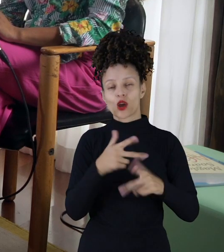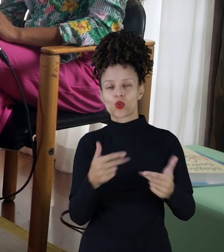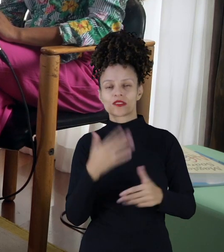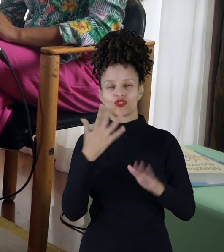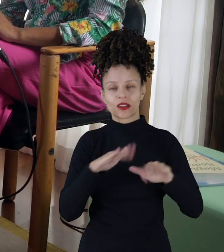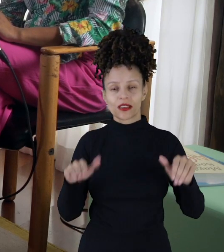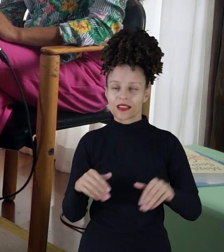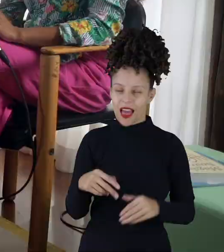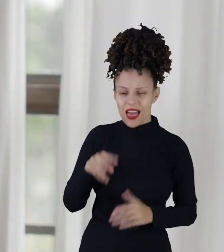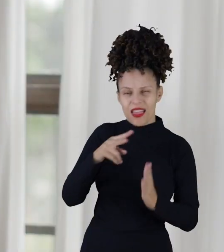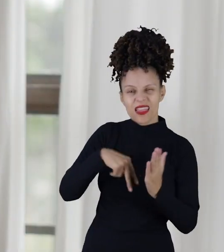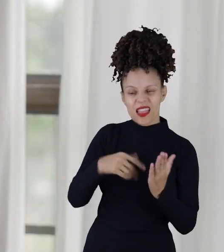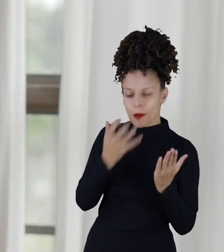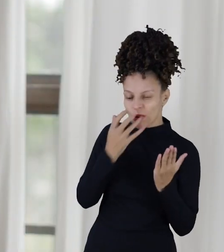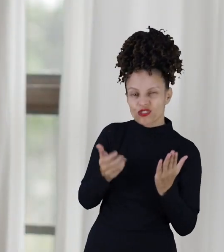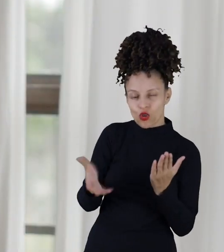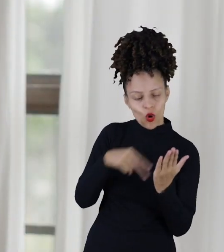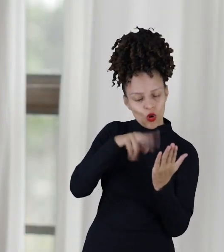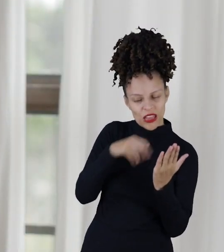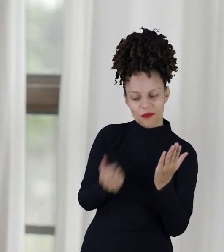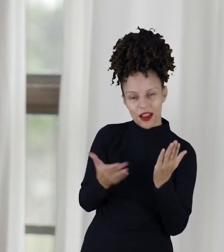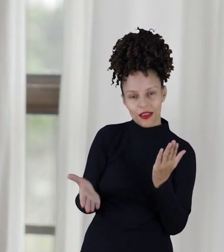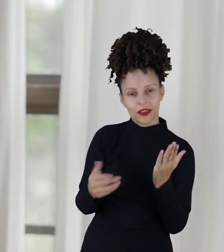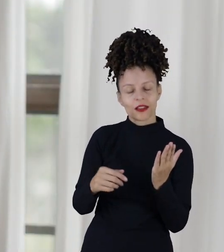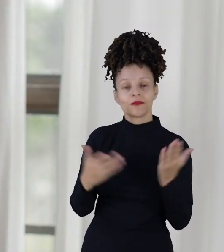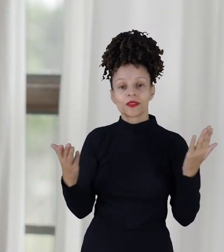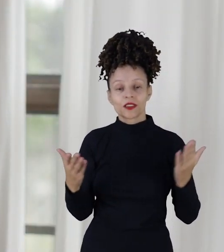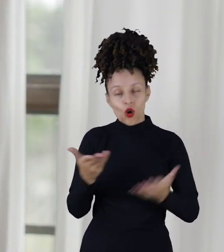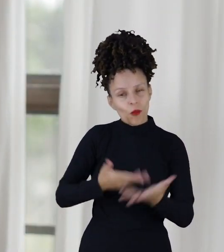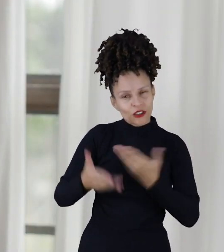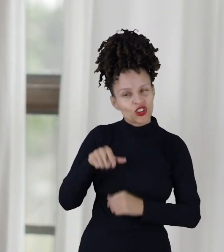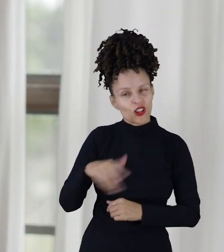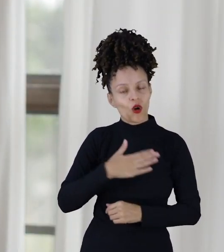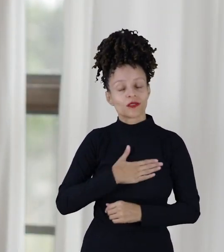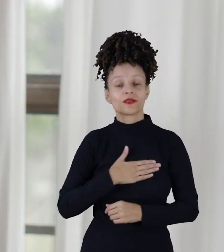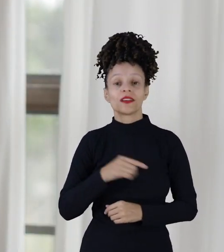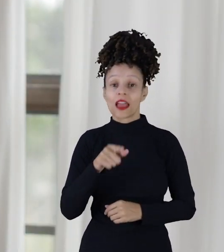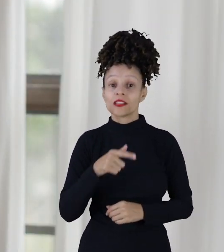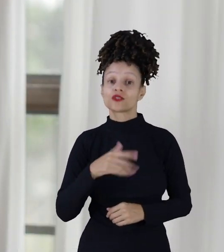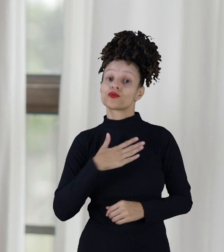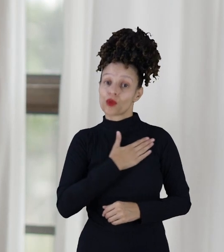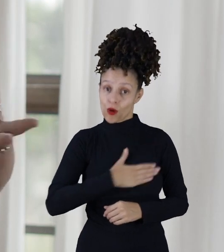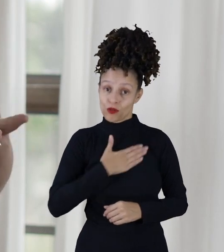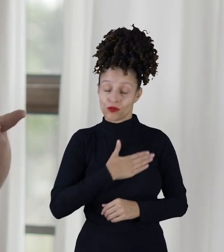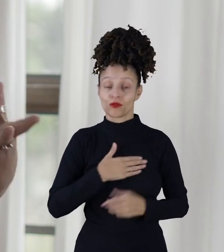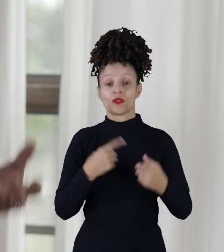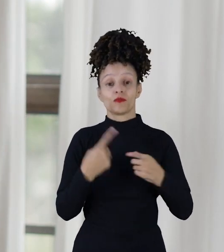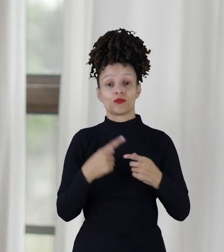é coisa de criança. Falei, mas lê pro cachorro, pega uma história em quadrinho lá e compartilha com ele que ele gosta, e eles